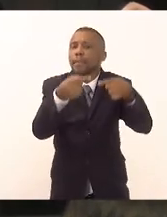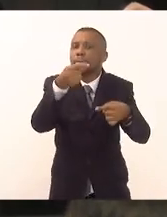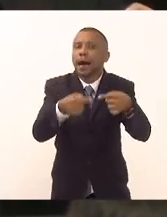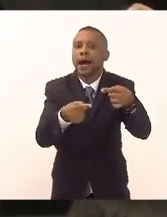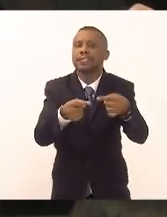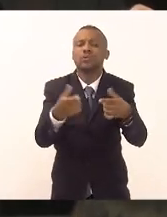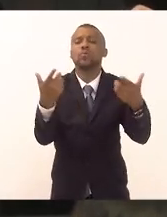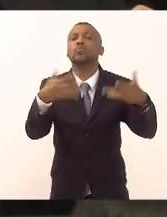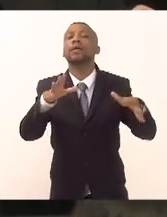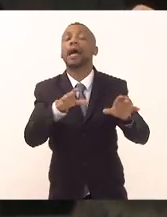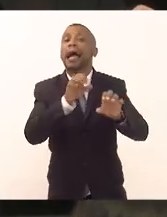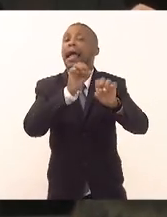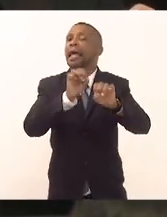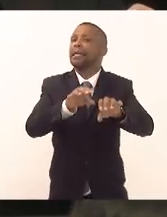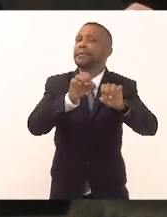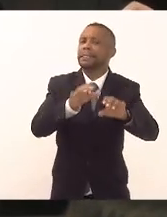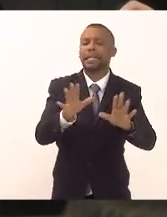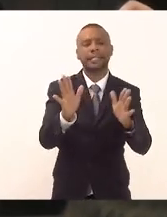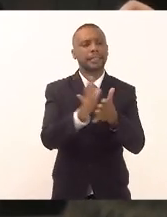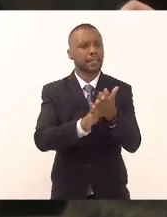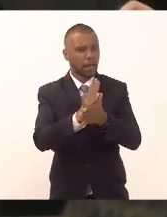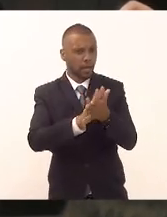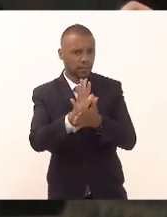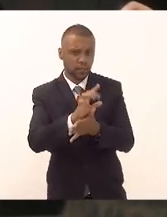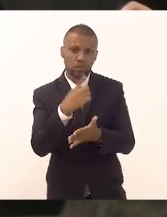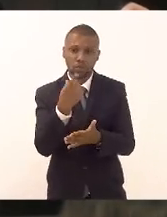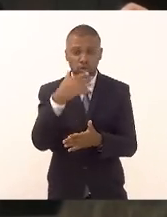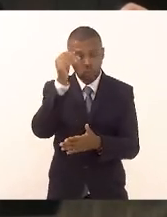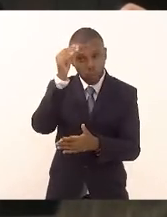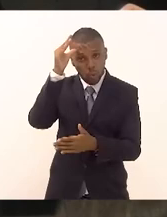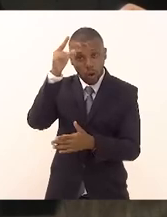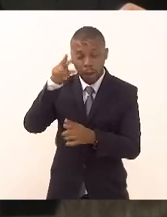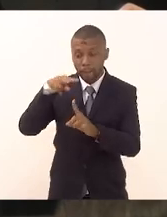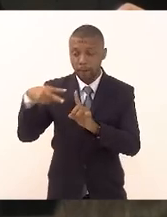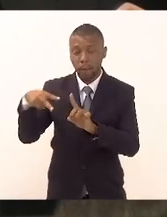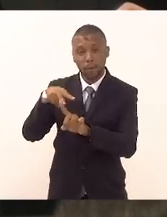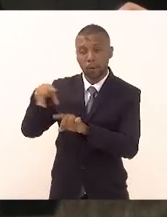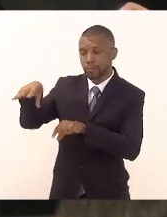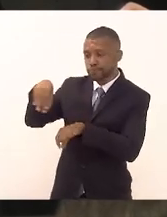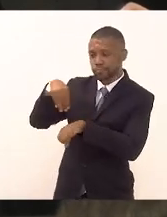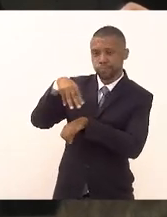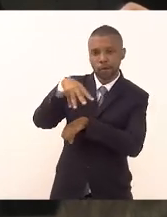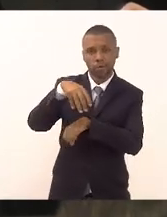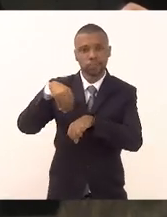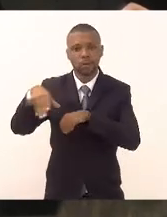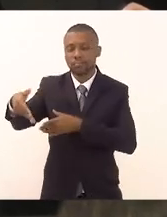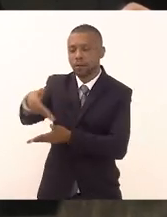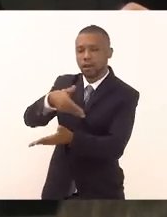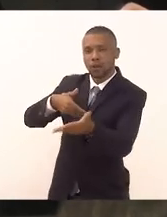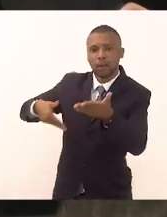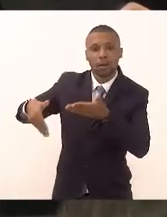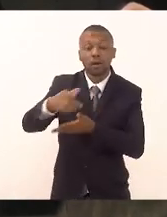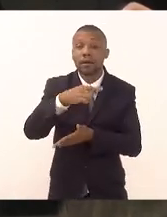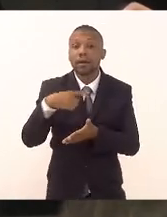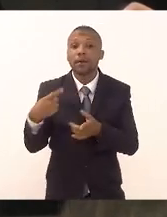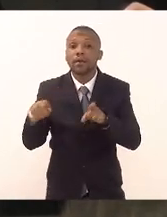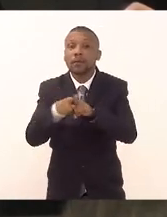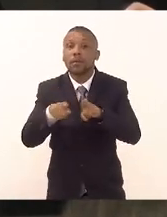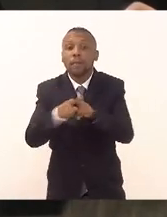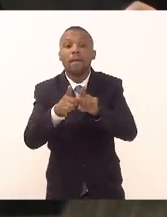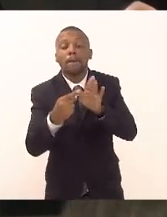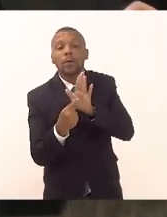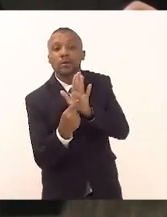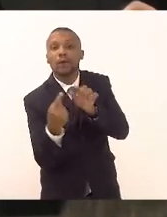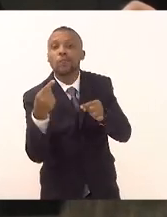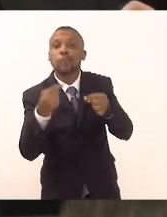compartilhamos os nossos saberes e compartilhamos as nossas experiências e pontos de vista, mas para mostrar esta contradição. Escola